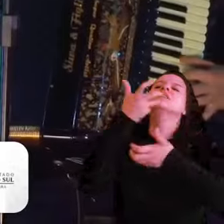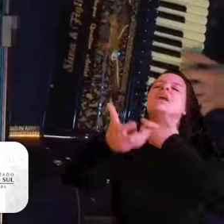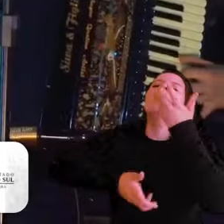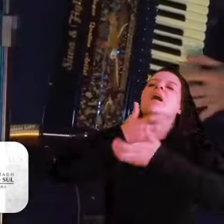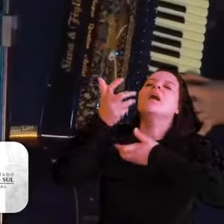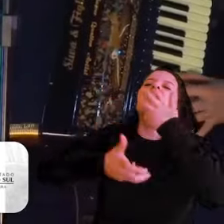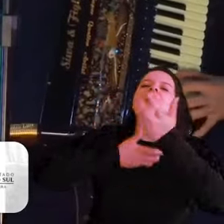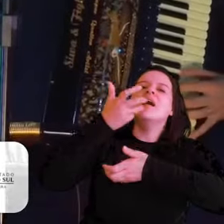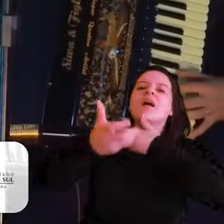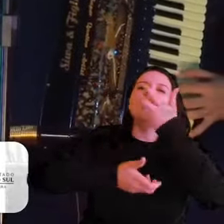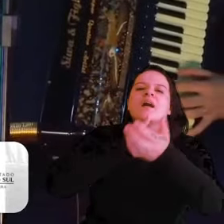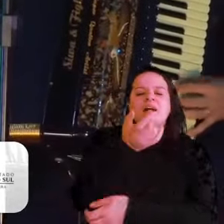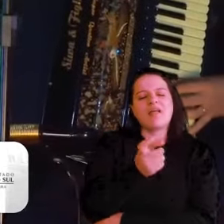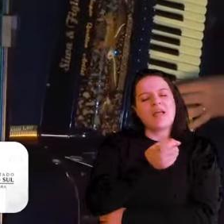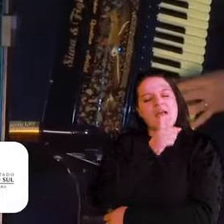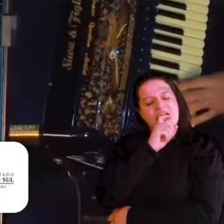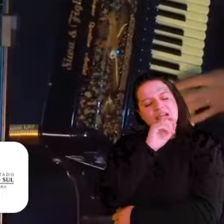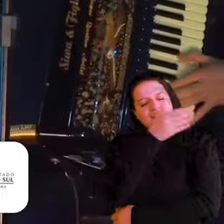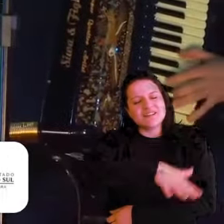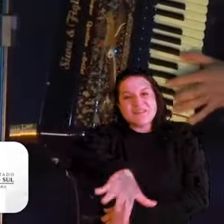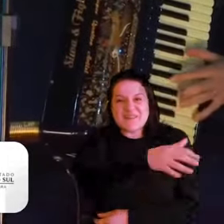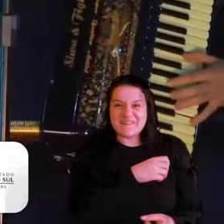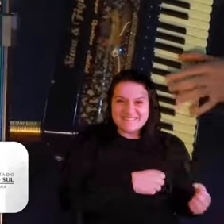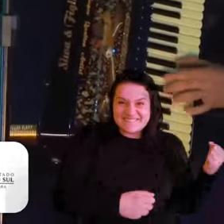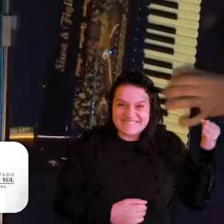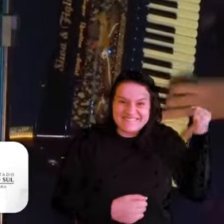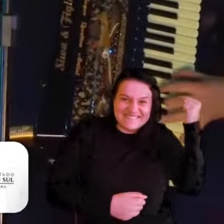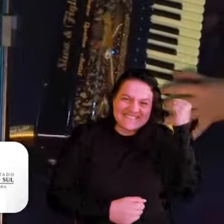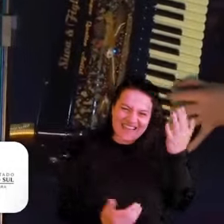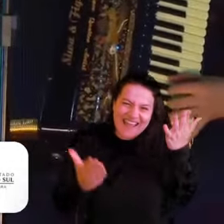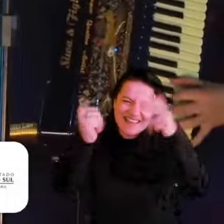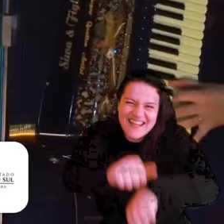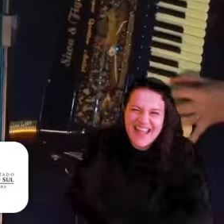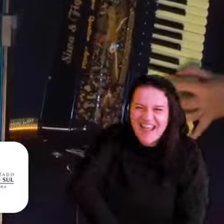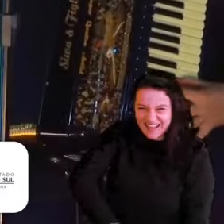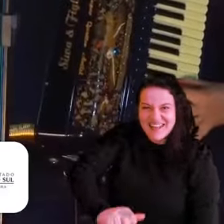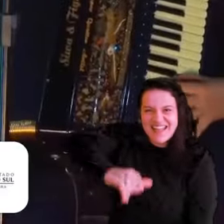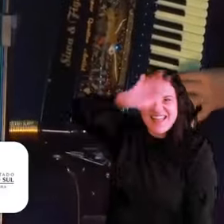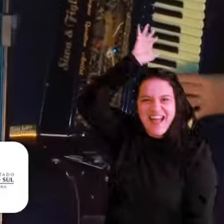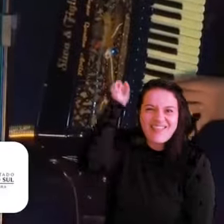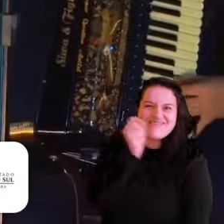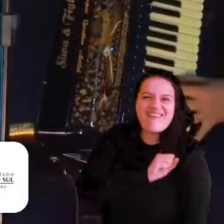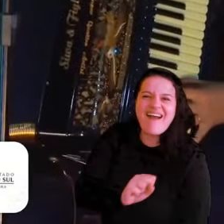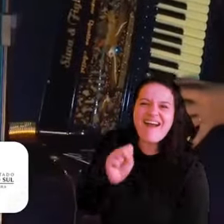seco nesta garganta, metendo inveja nos galo. Pica, meu galo